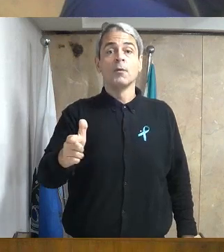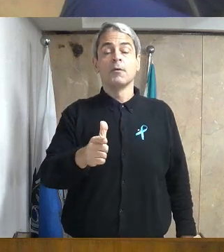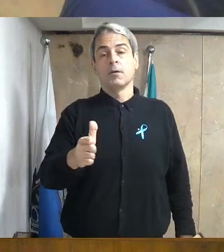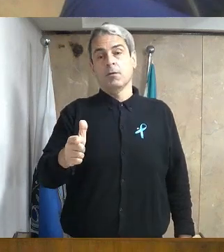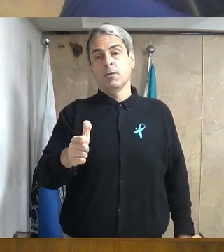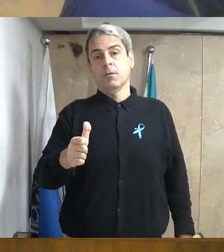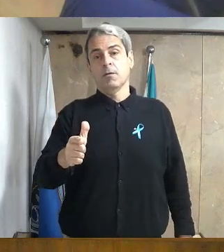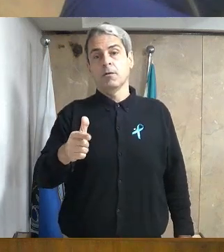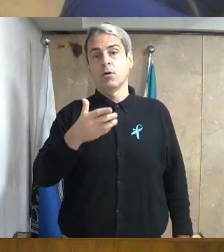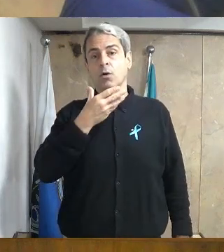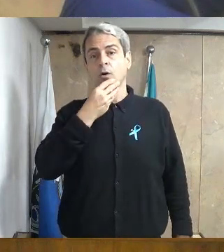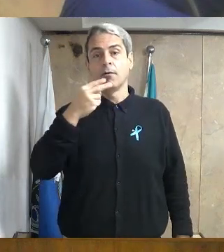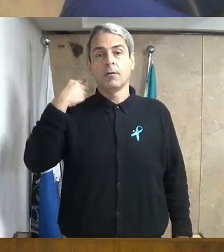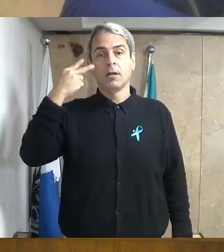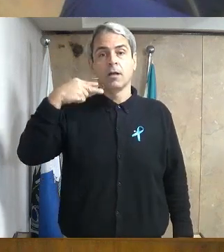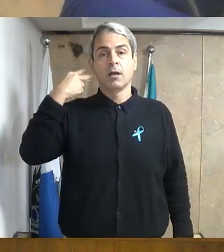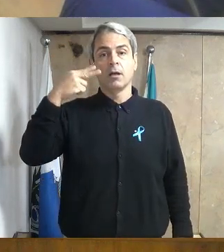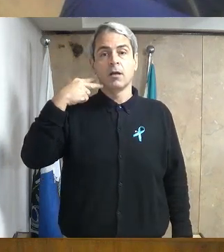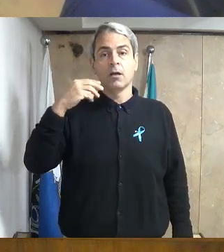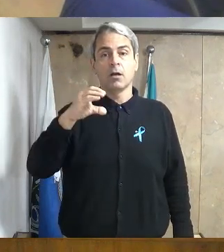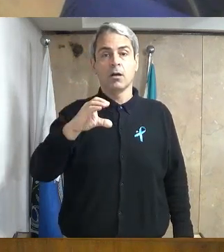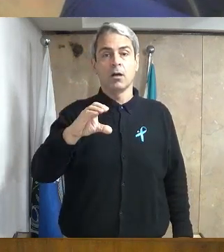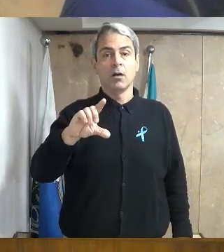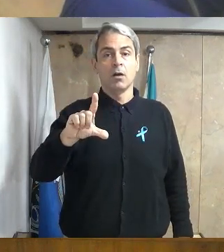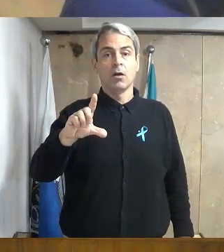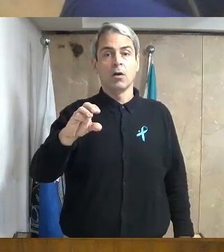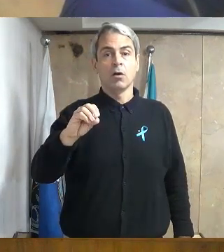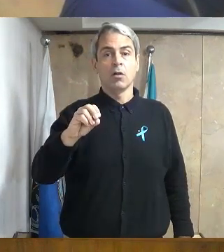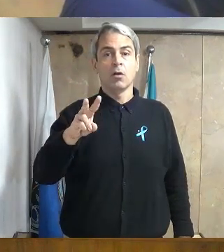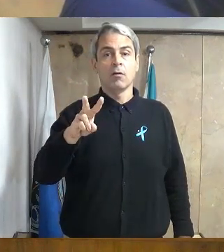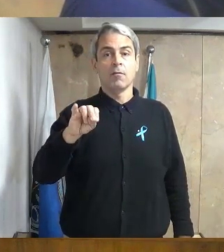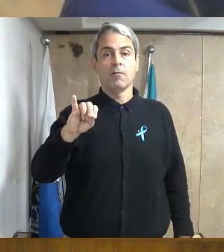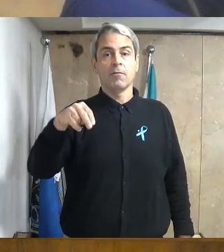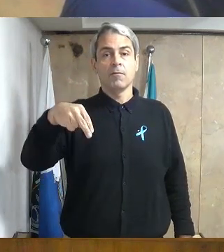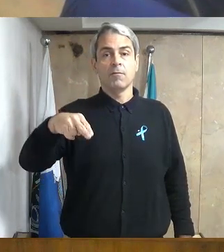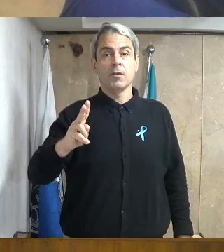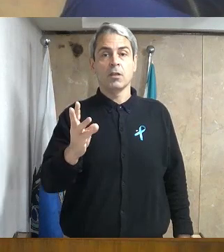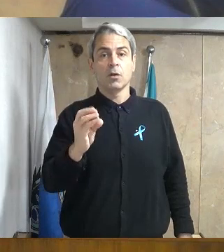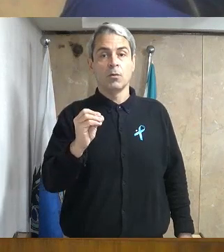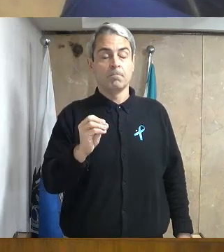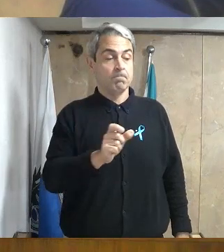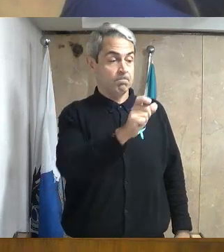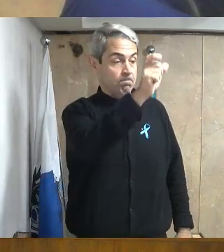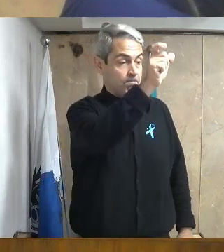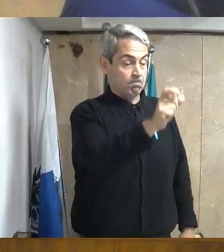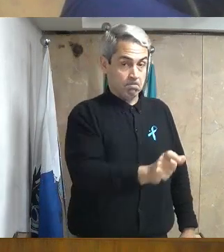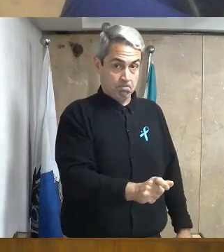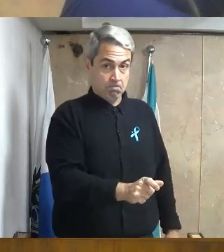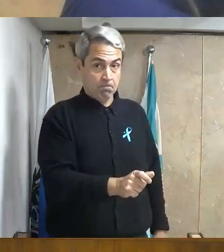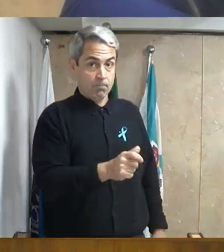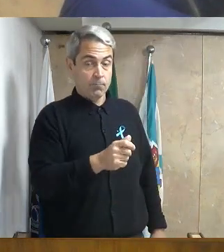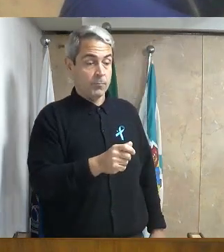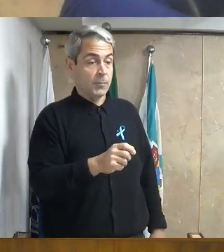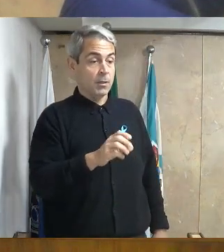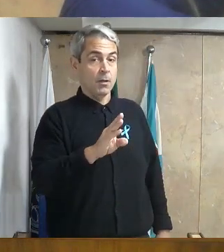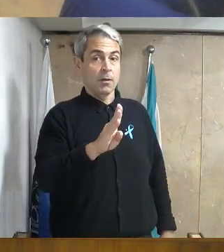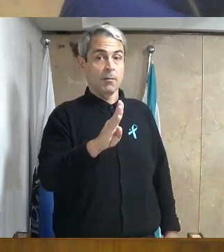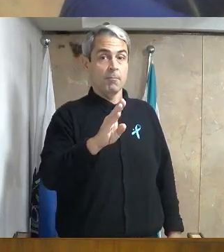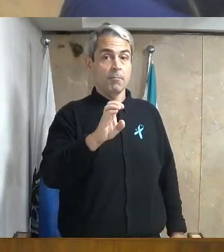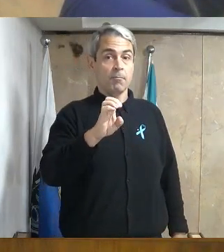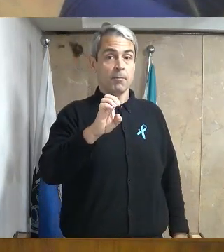4429/2022, do excelentíssimo senhor vereador Clovinho, consignando moção de aplausos ao ilustríssimo senhor Benigno